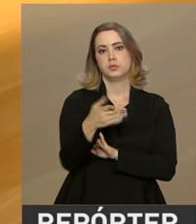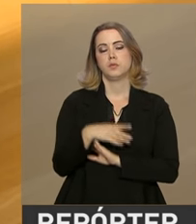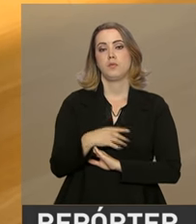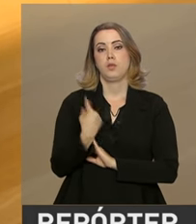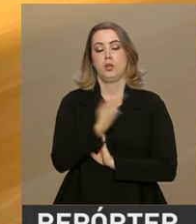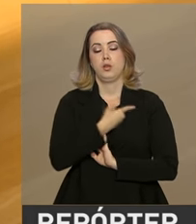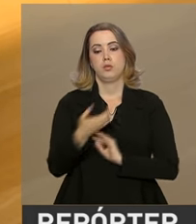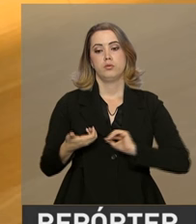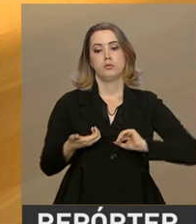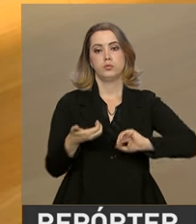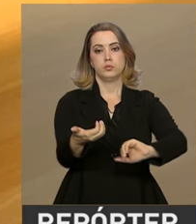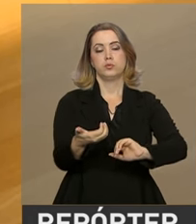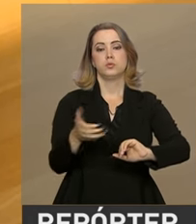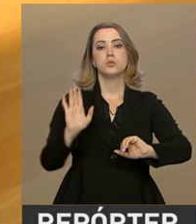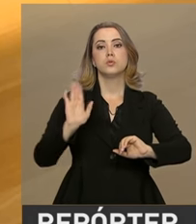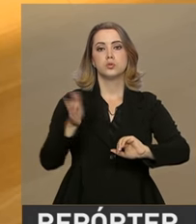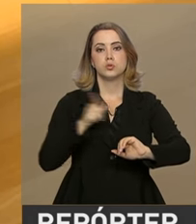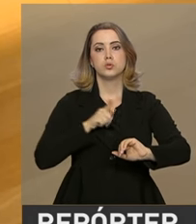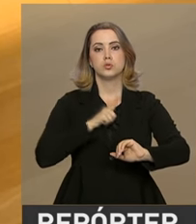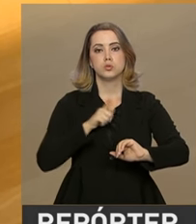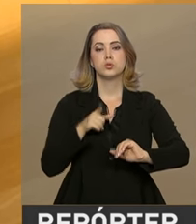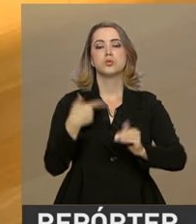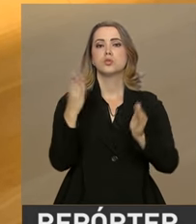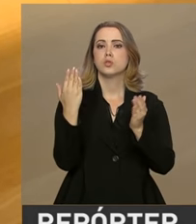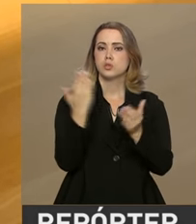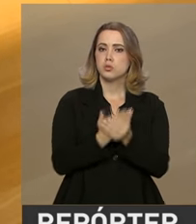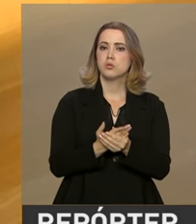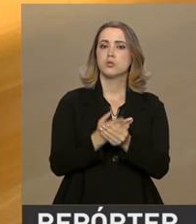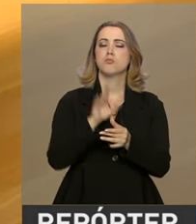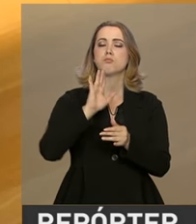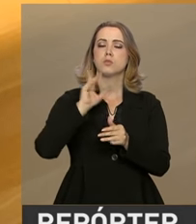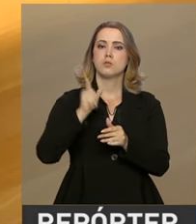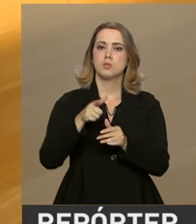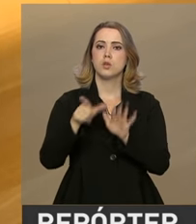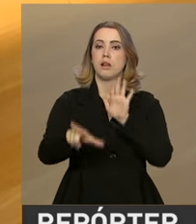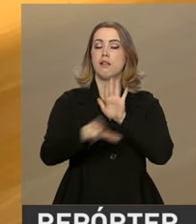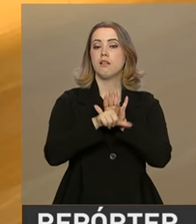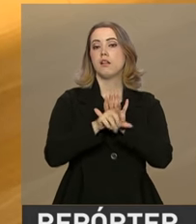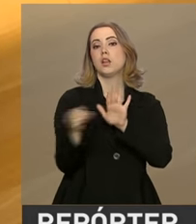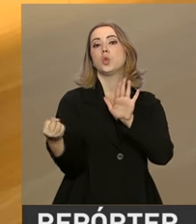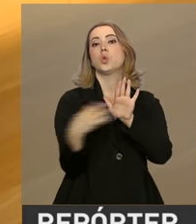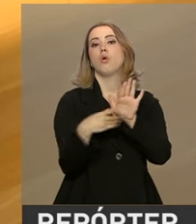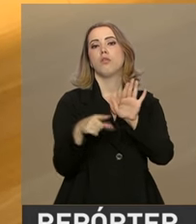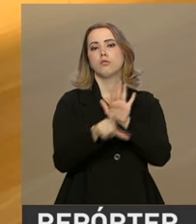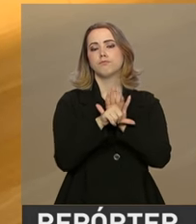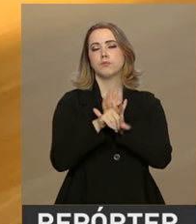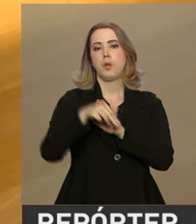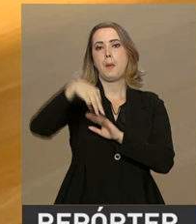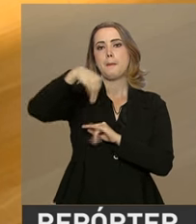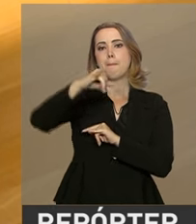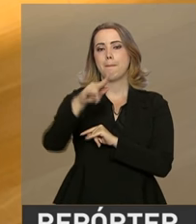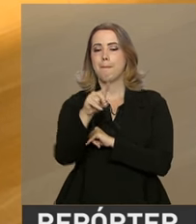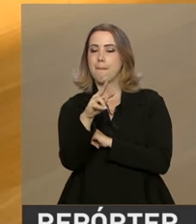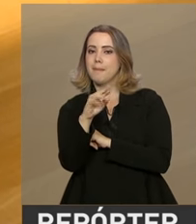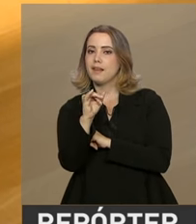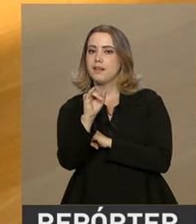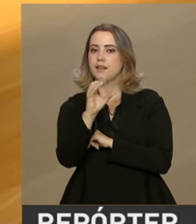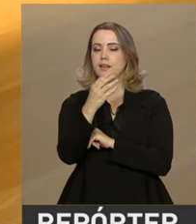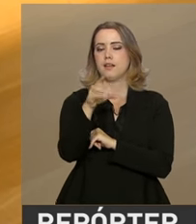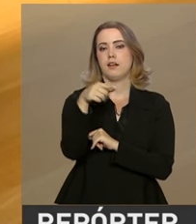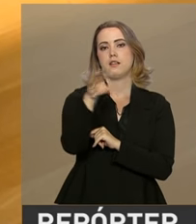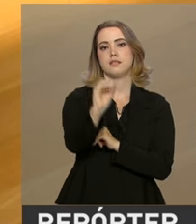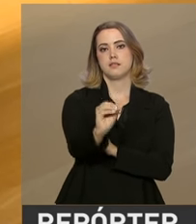já em estágio avançado uma nova lei de migrações. O nosso objetivo é garantir